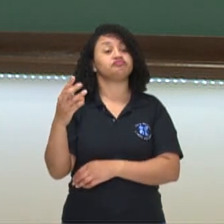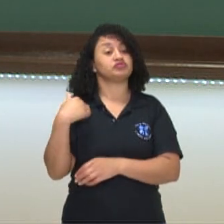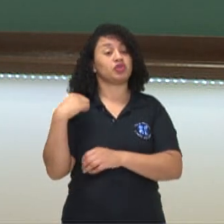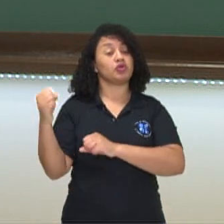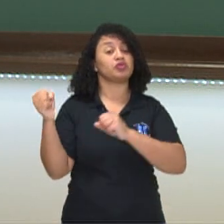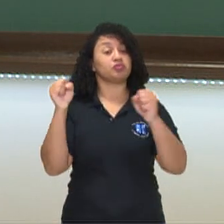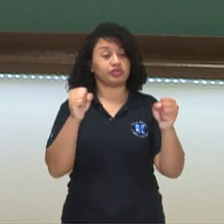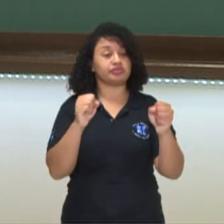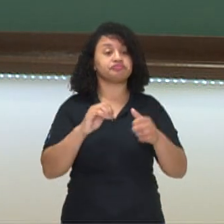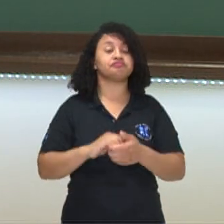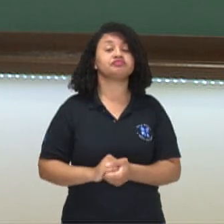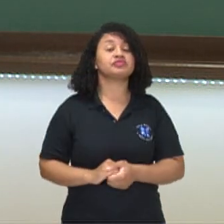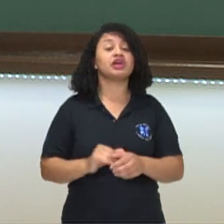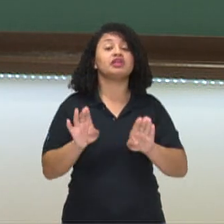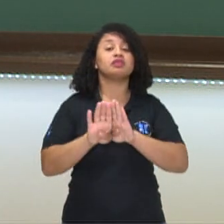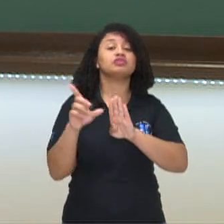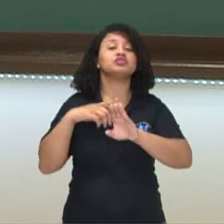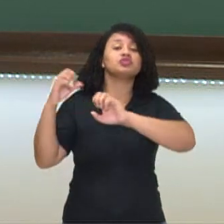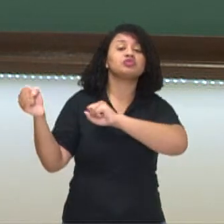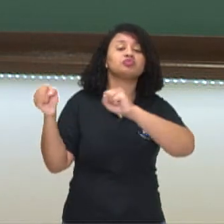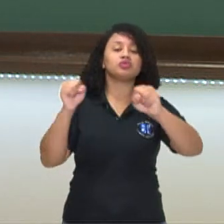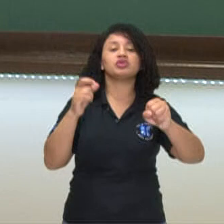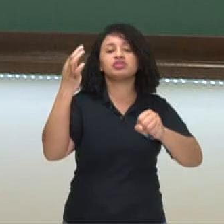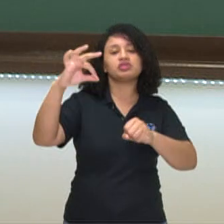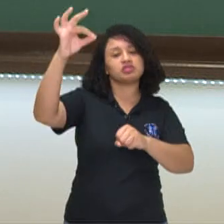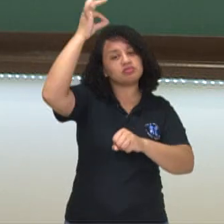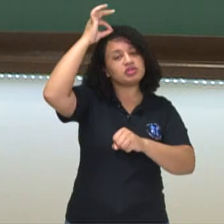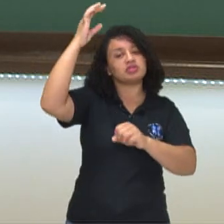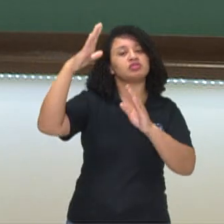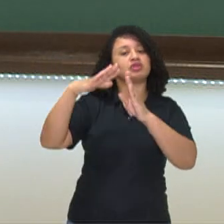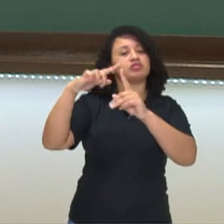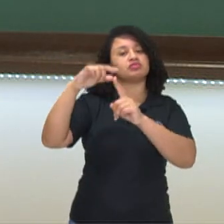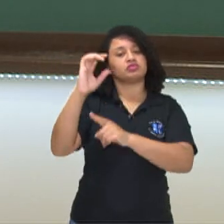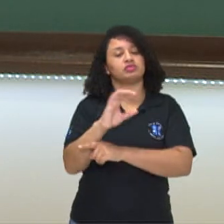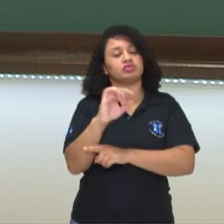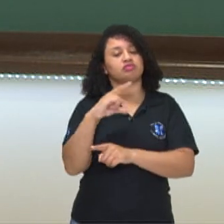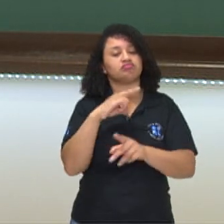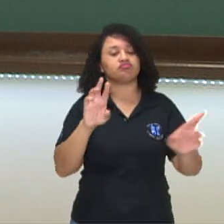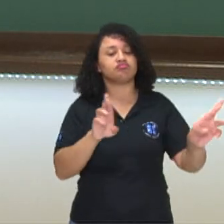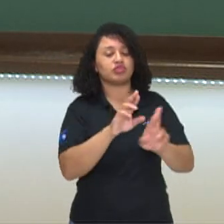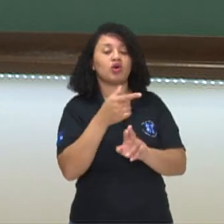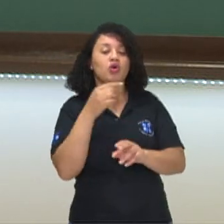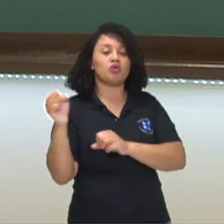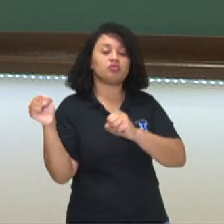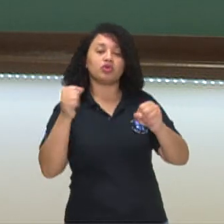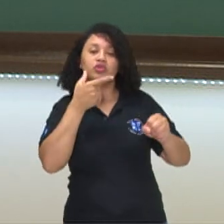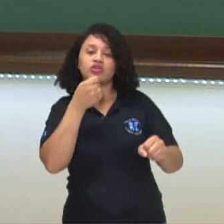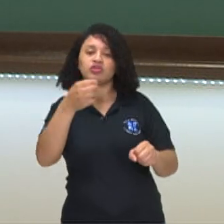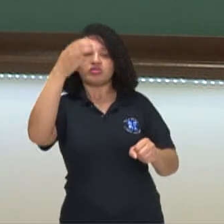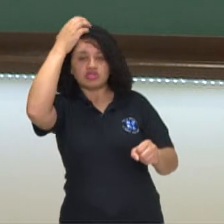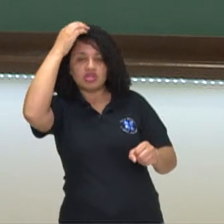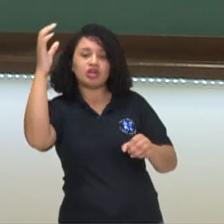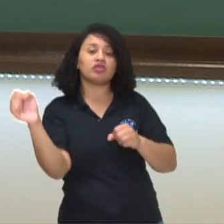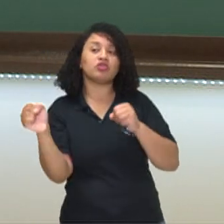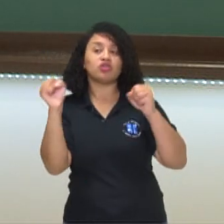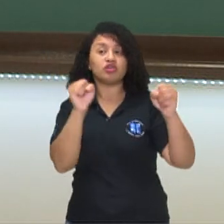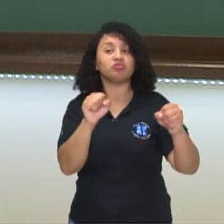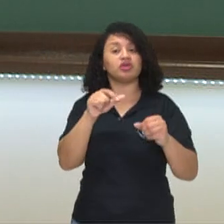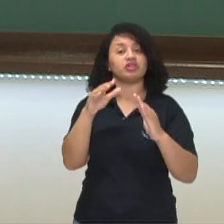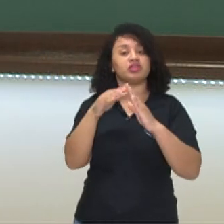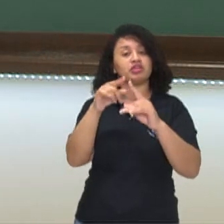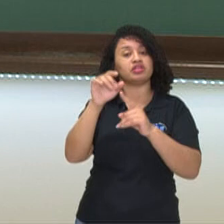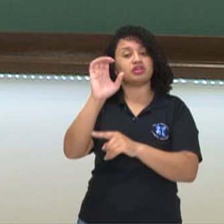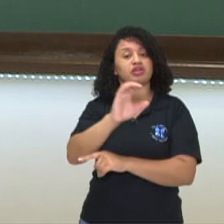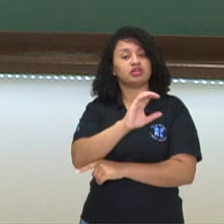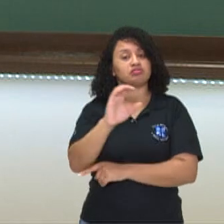da Igreja Católica. Então há uma relação muito próxima entre o poder dos reis e o poder da Igreja Católica.